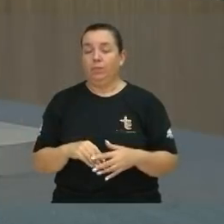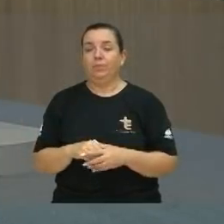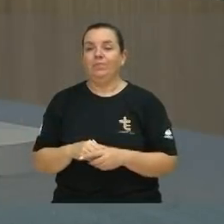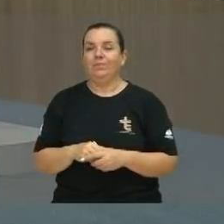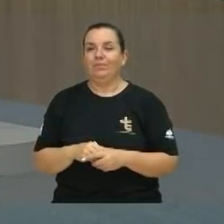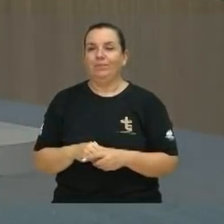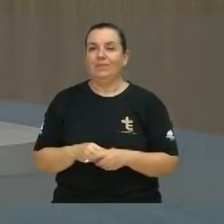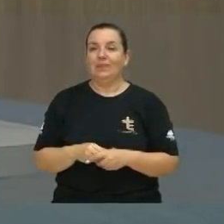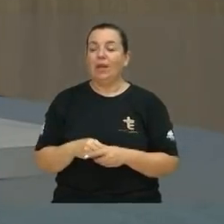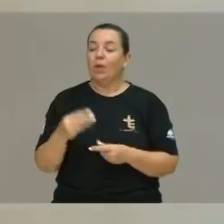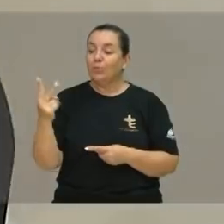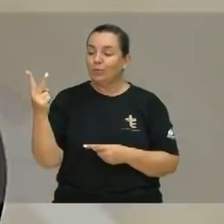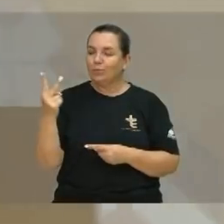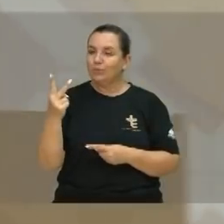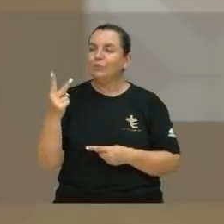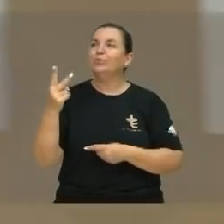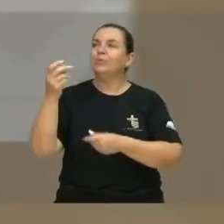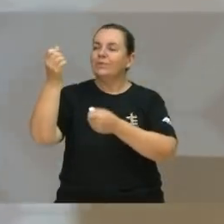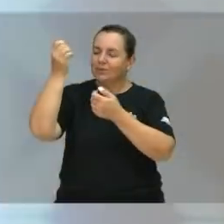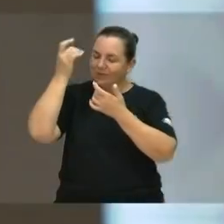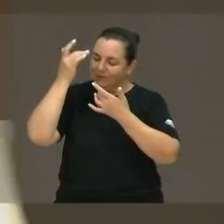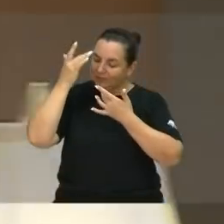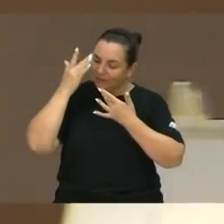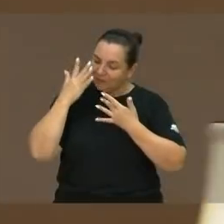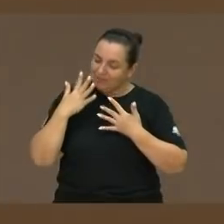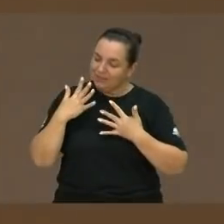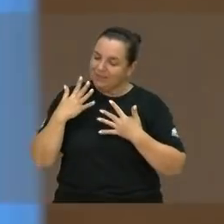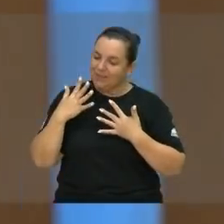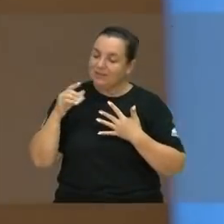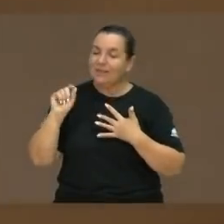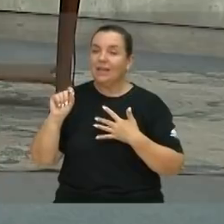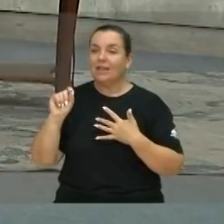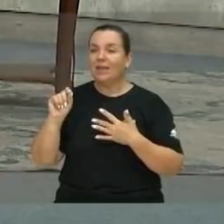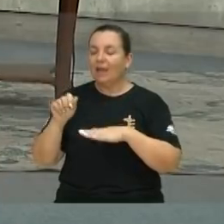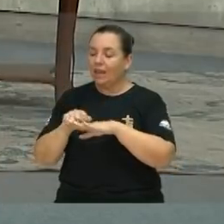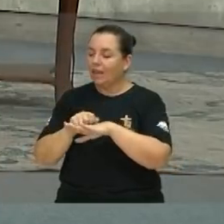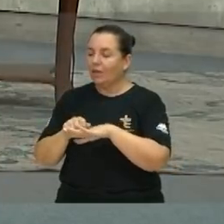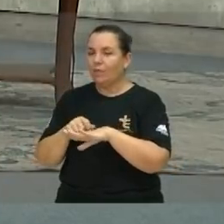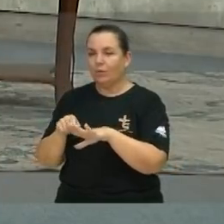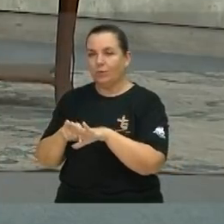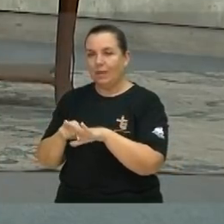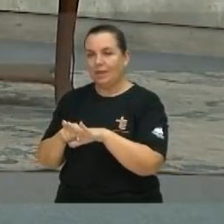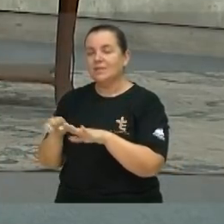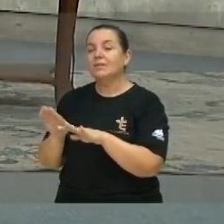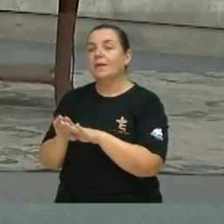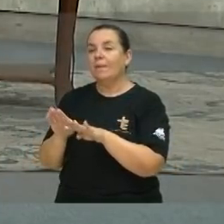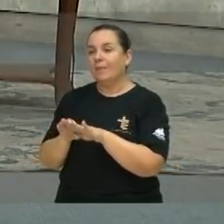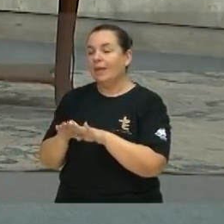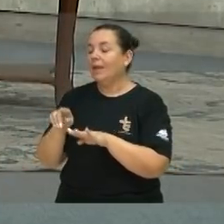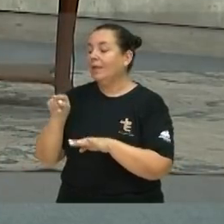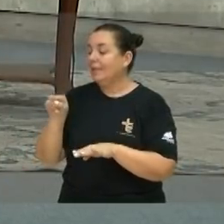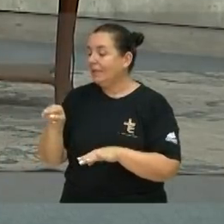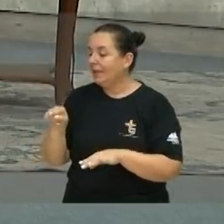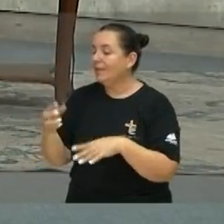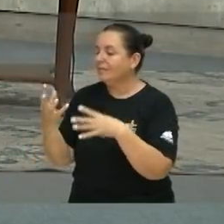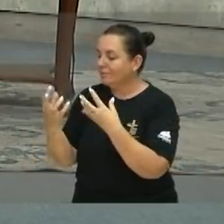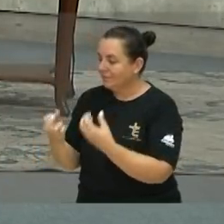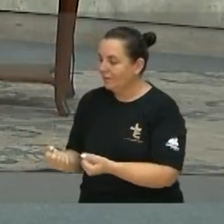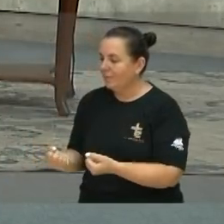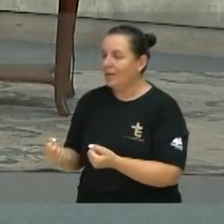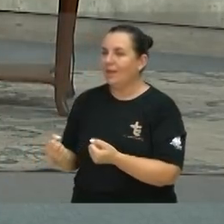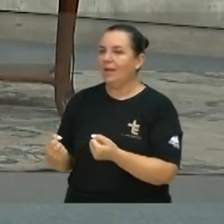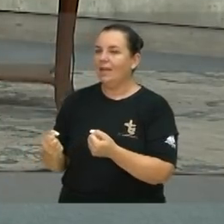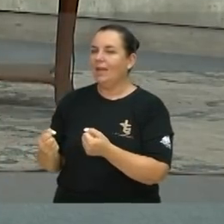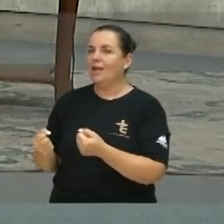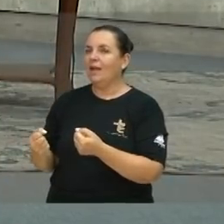agraciado por quem vê lavou os pés seja graça a quem encontrar